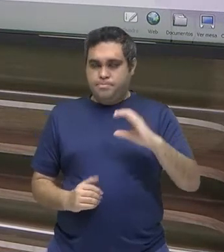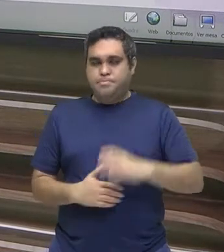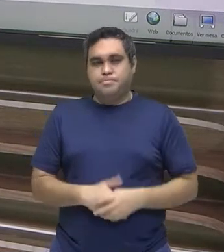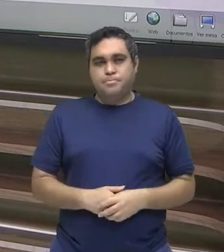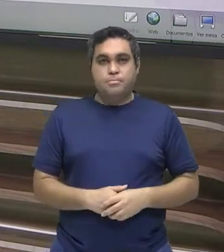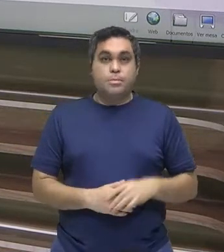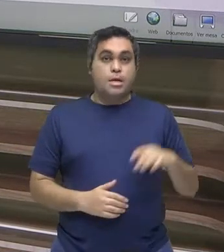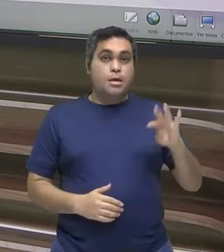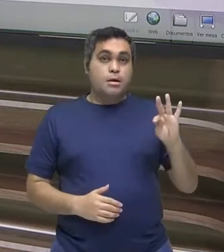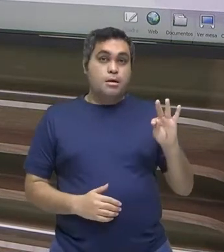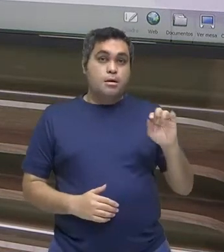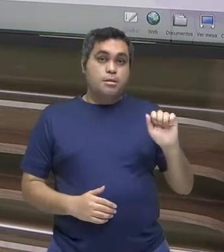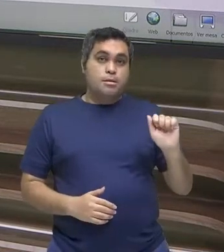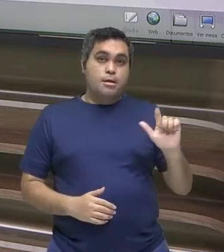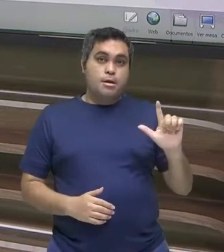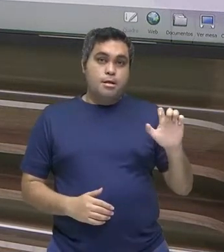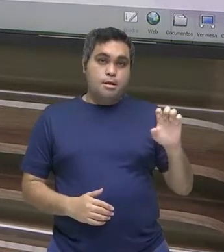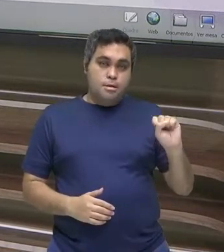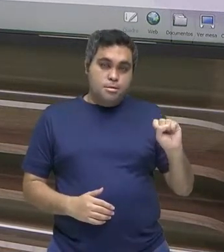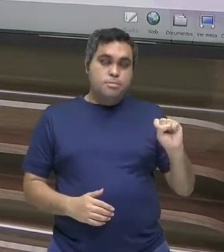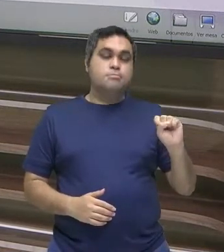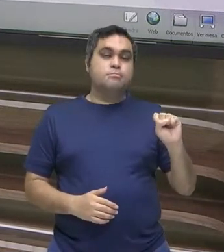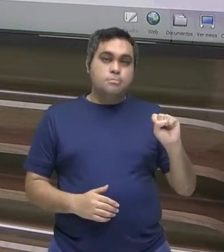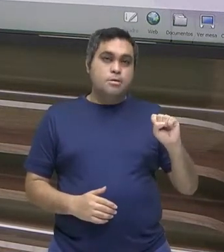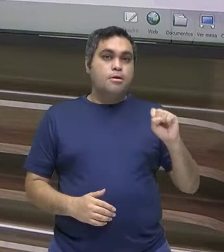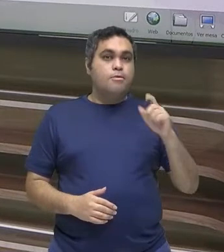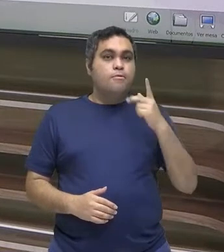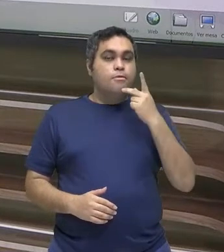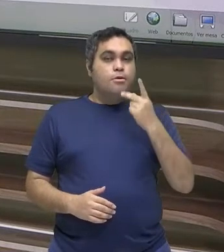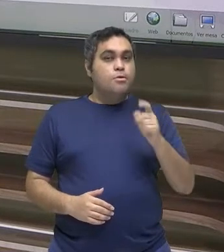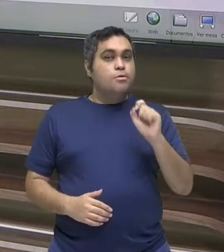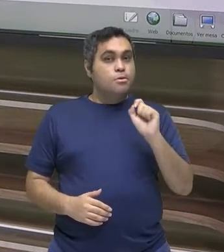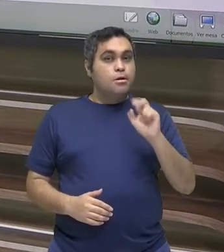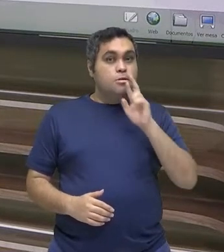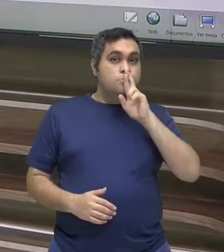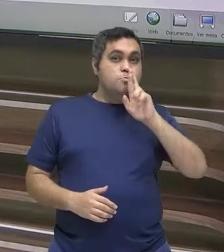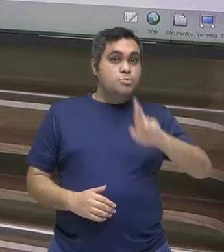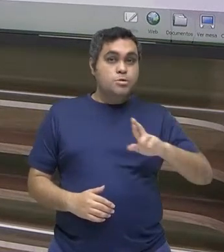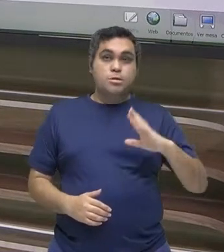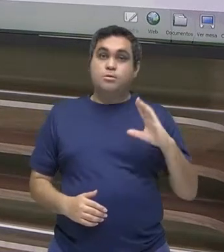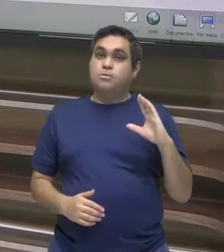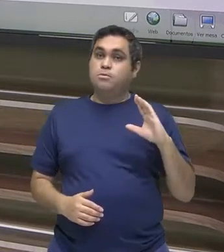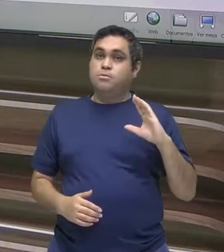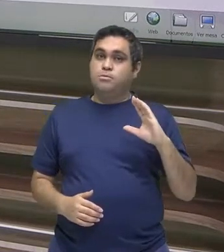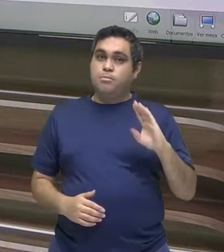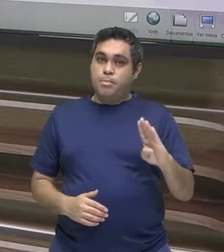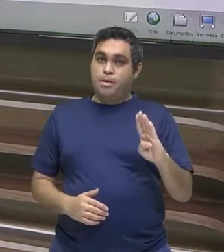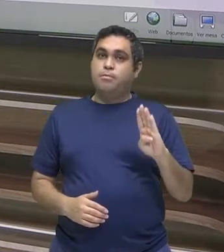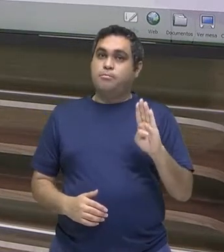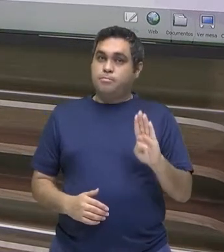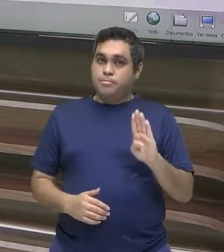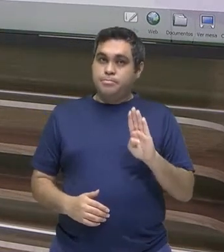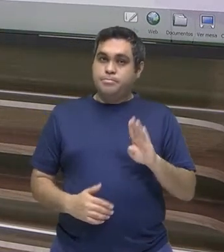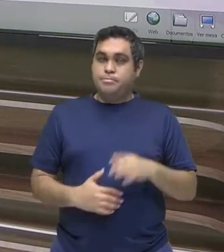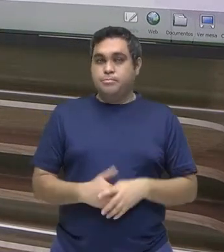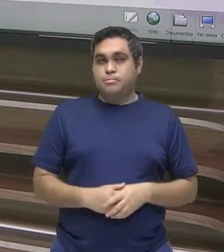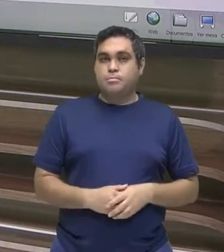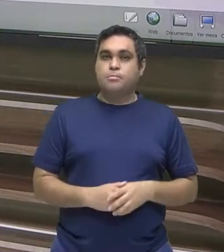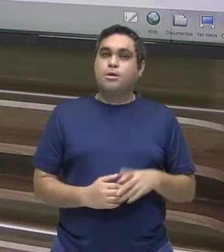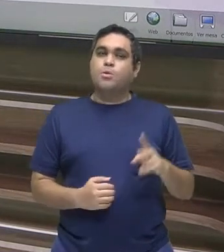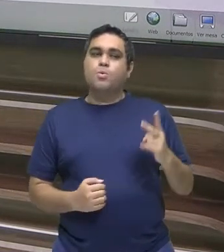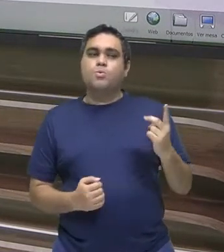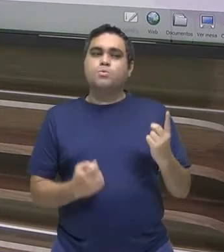o Thales Mateus está dizendo que a questão 1, a alternativa correta é a letra B. Qual dos